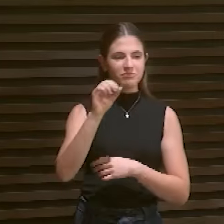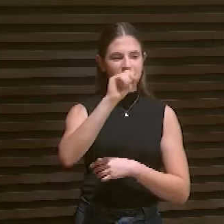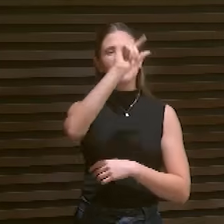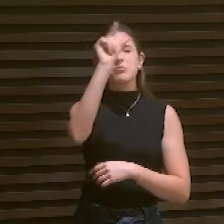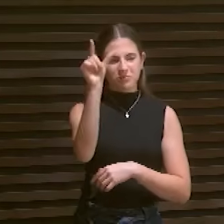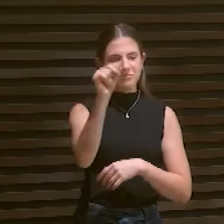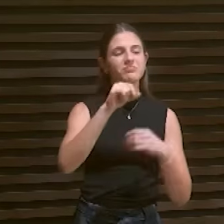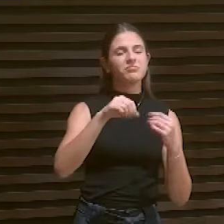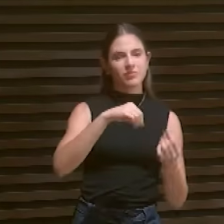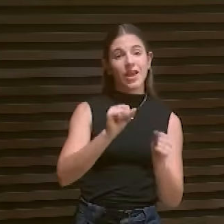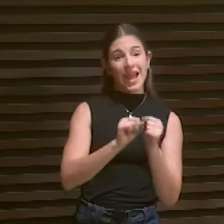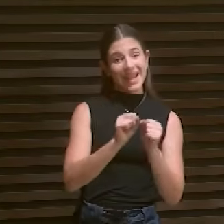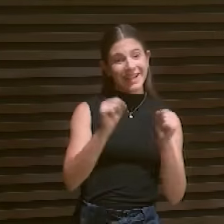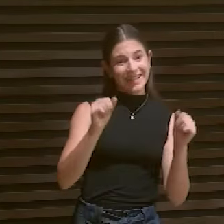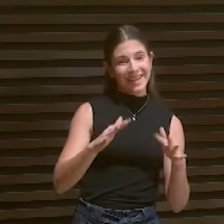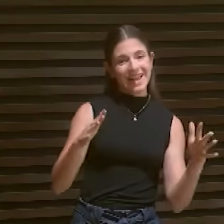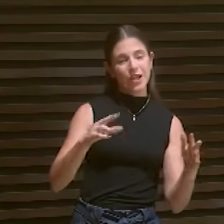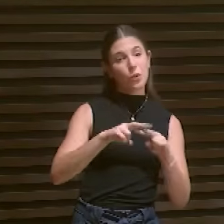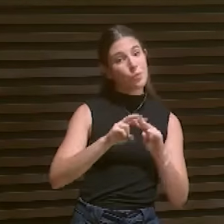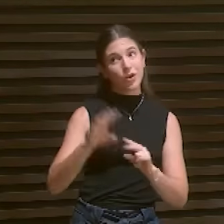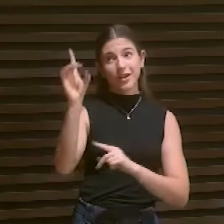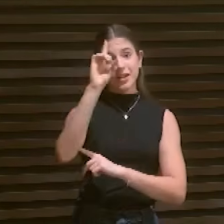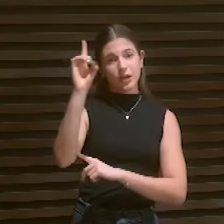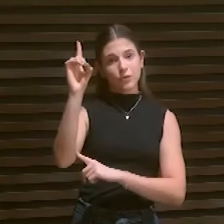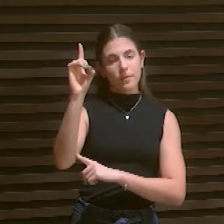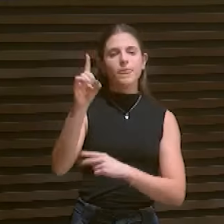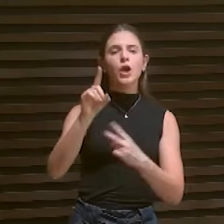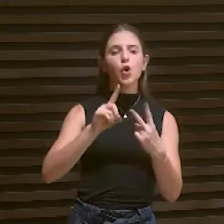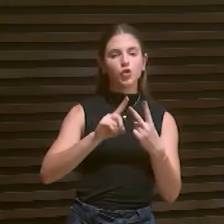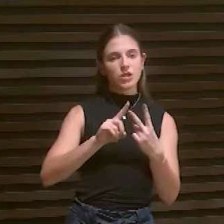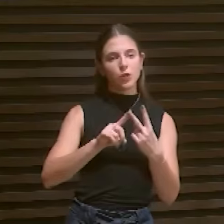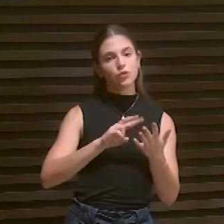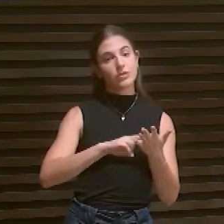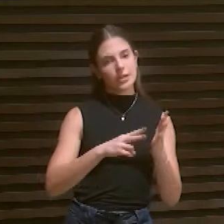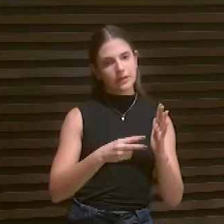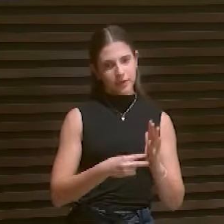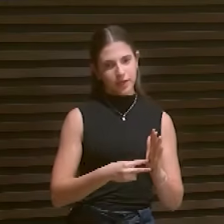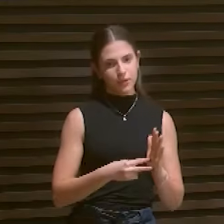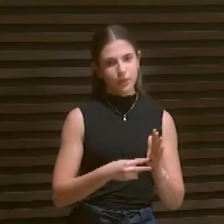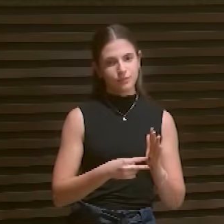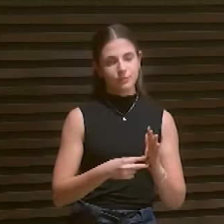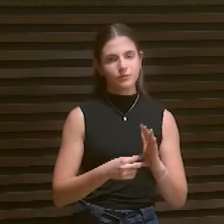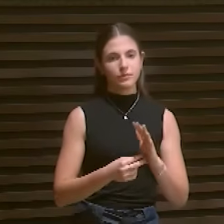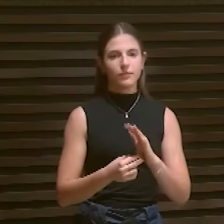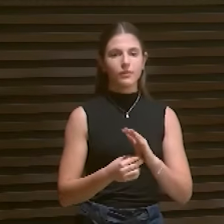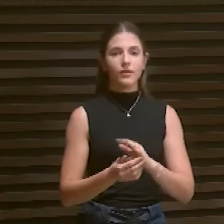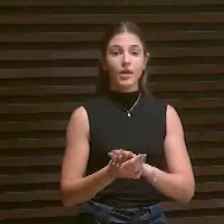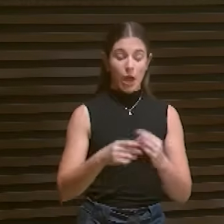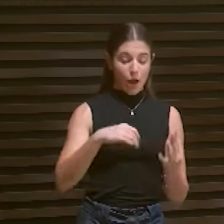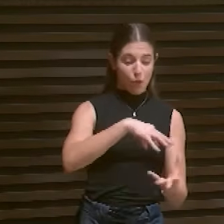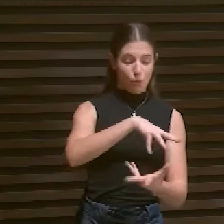foi criado por Deus. Nós vamos encontrar um segundo sentido, que se refere ao mundo